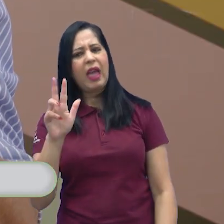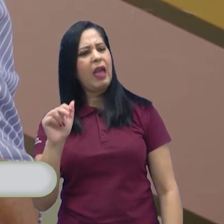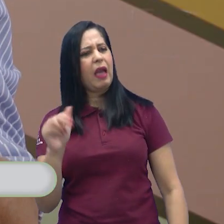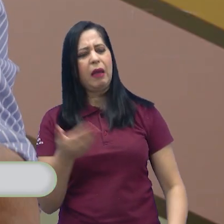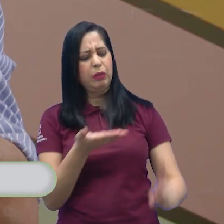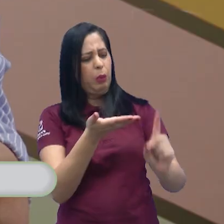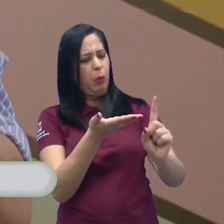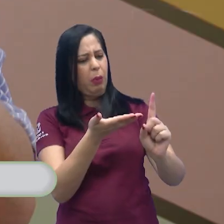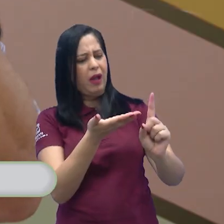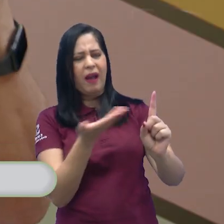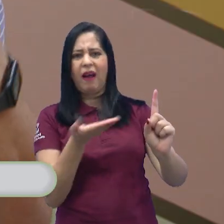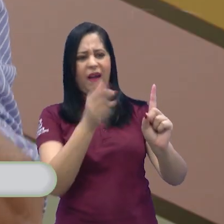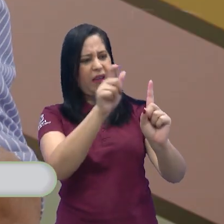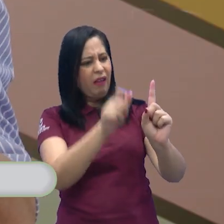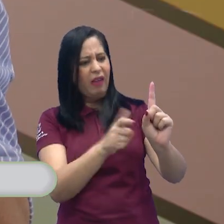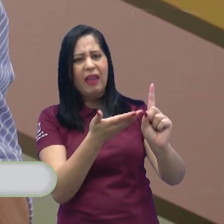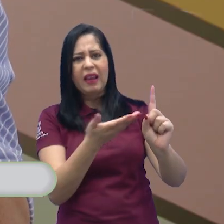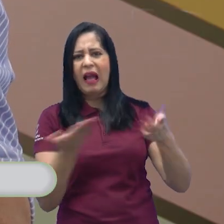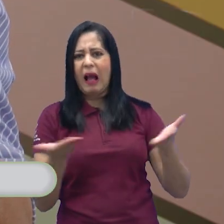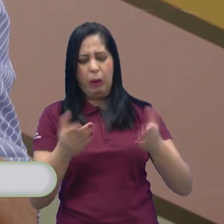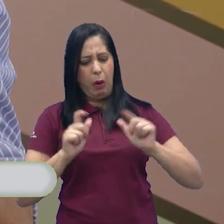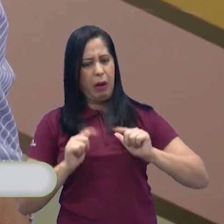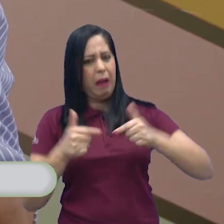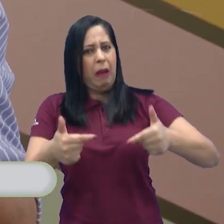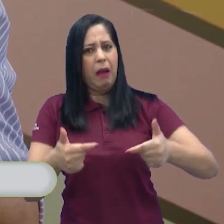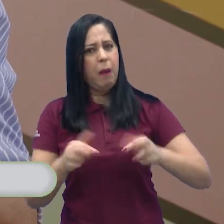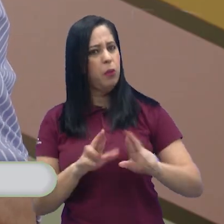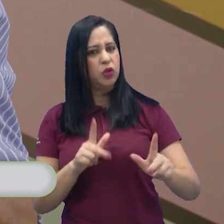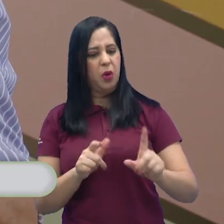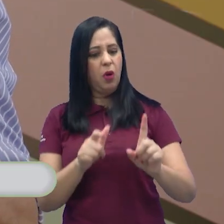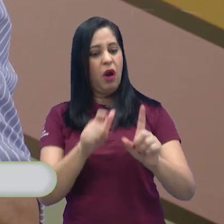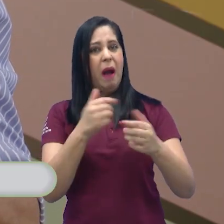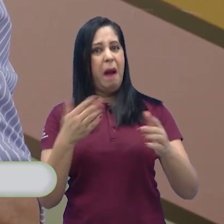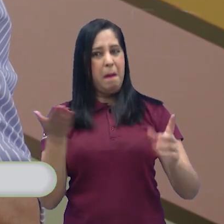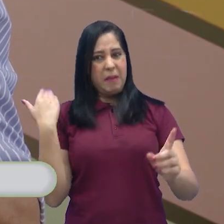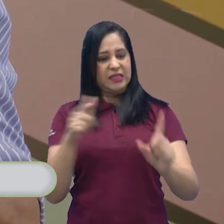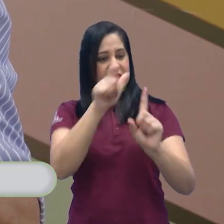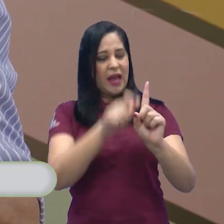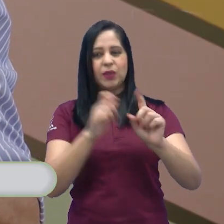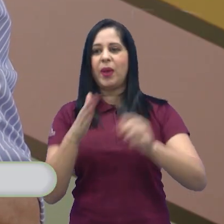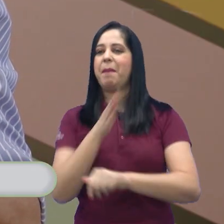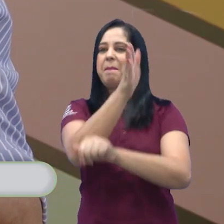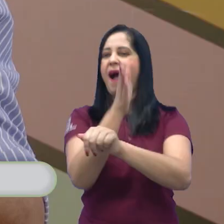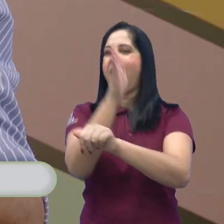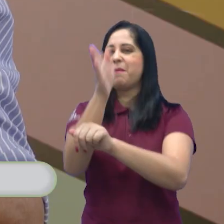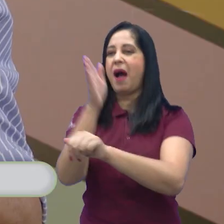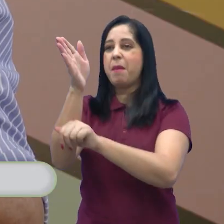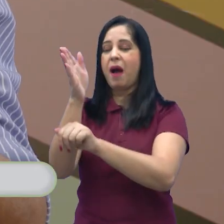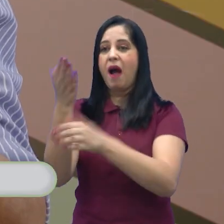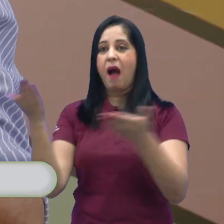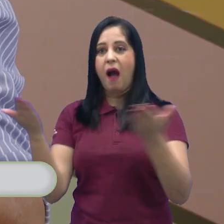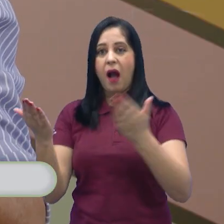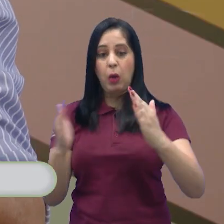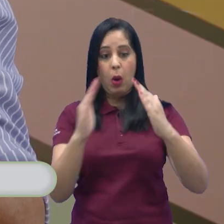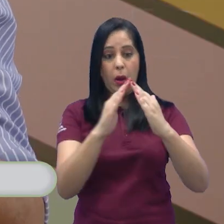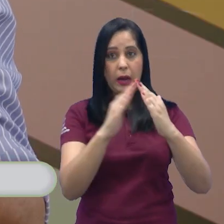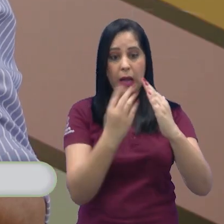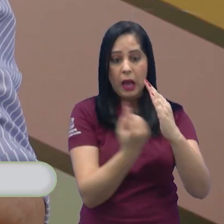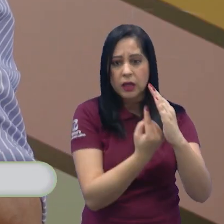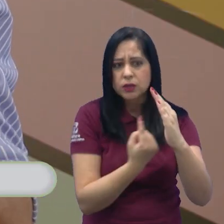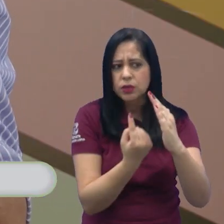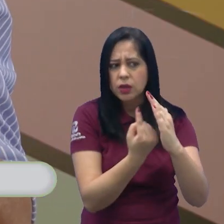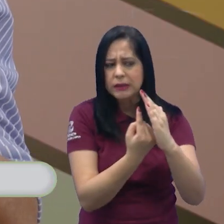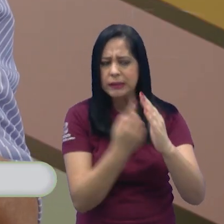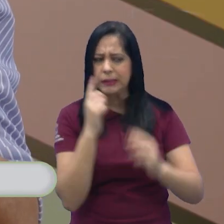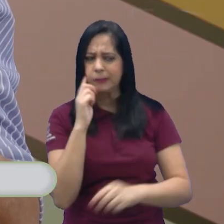agora está assim, sempre gostou de sair e agora está ficando muito em casa, uma fala meio embutida.